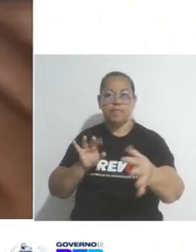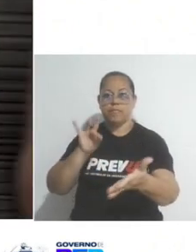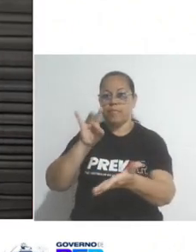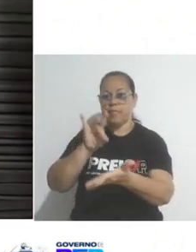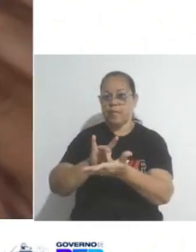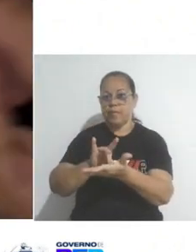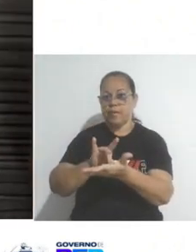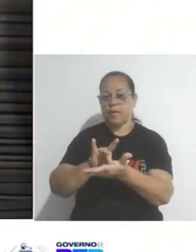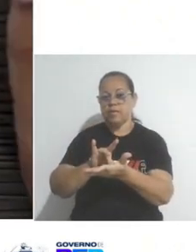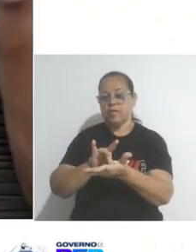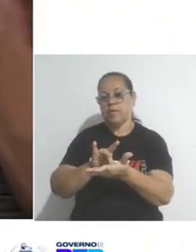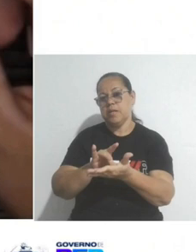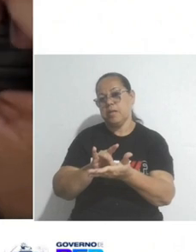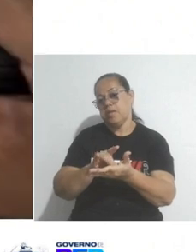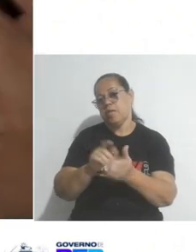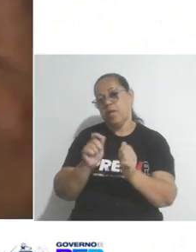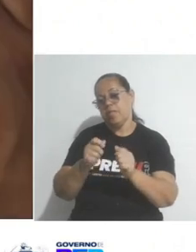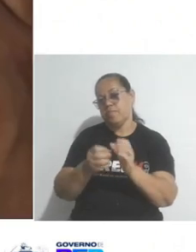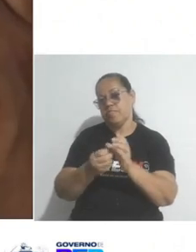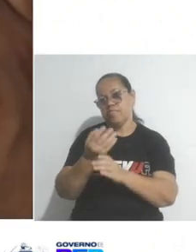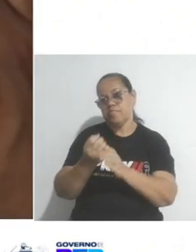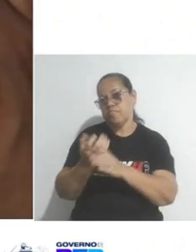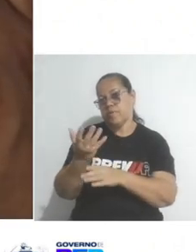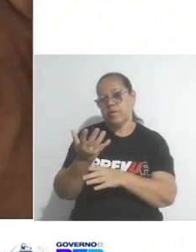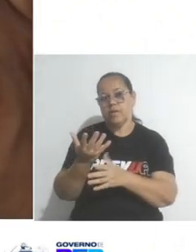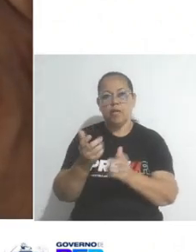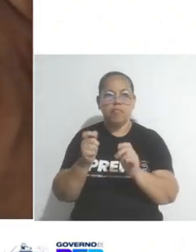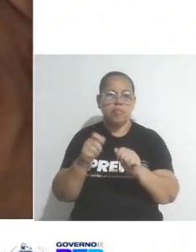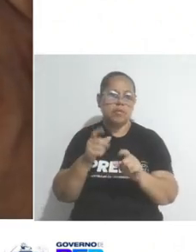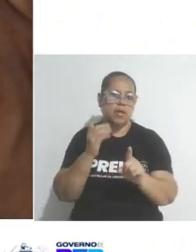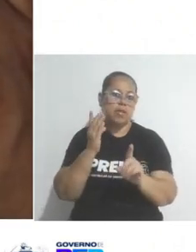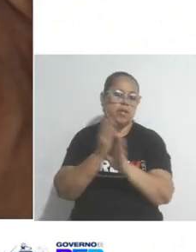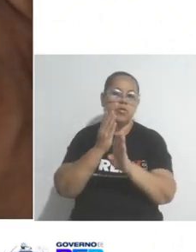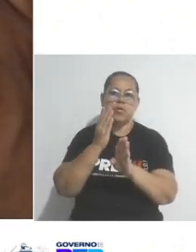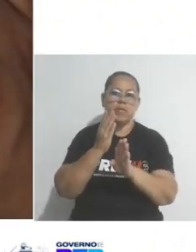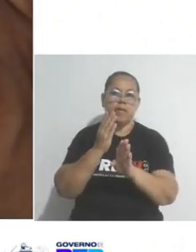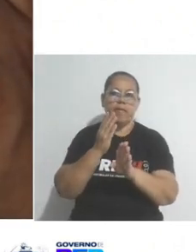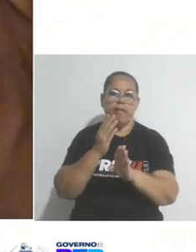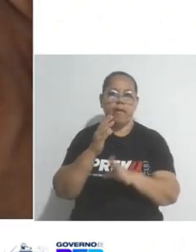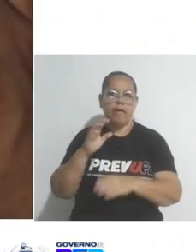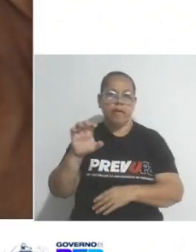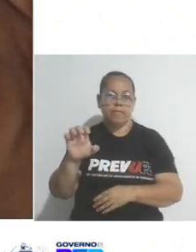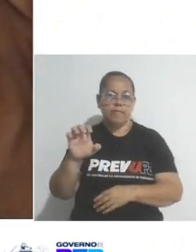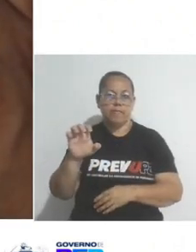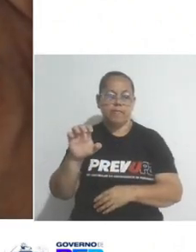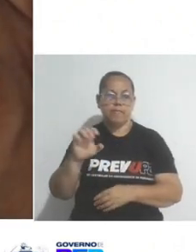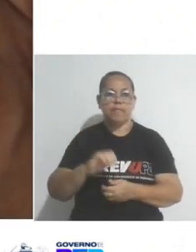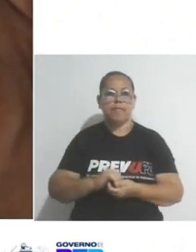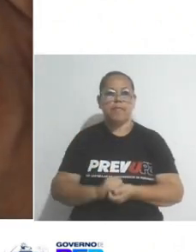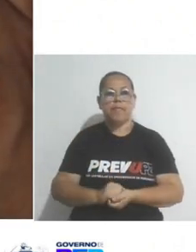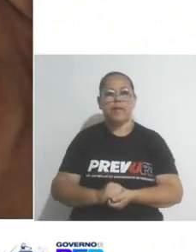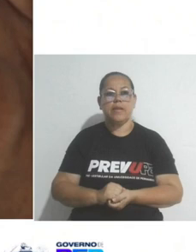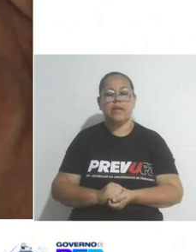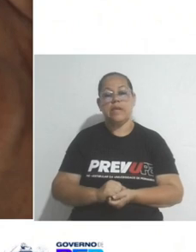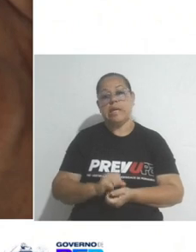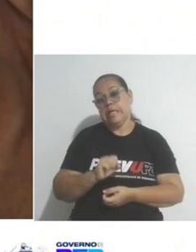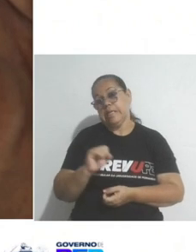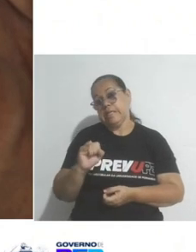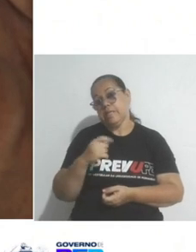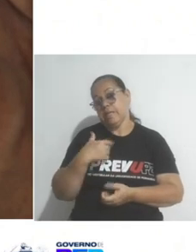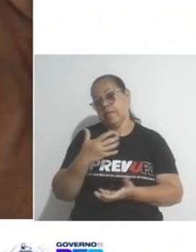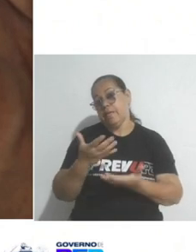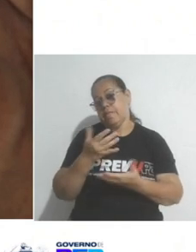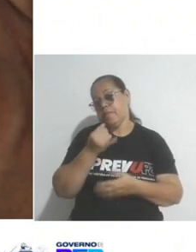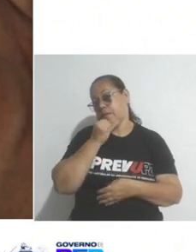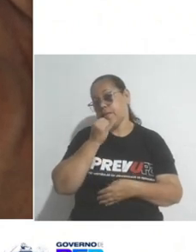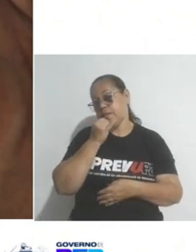e daqui se derivam outras aqui eu quero descobrir a escala se eu quiser descobrir por